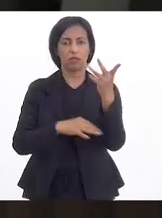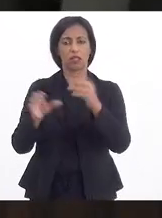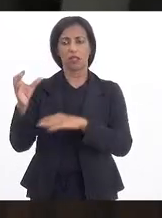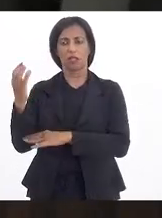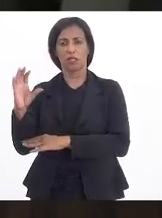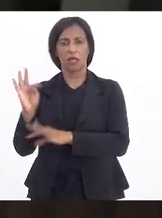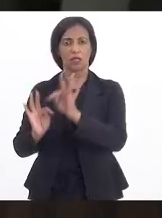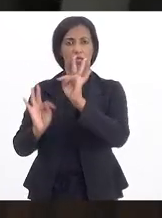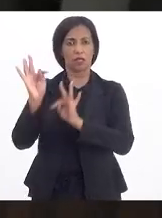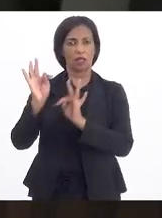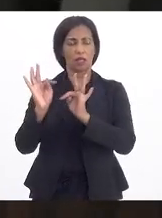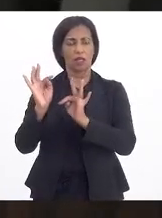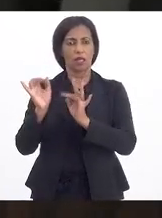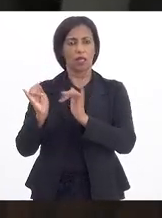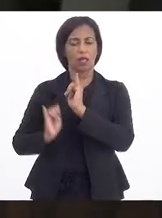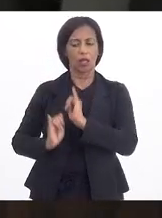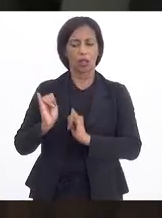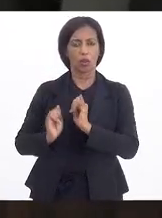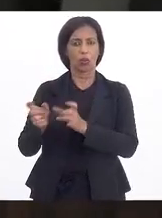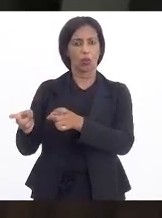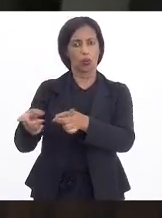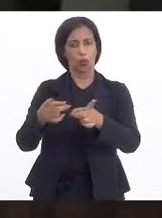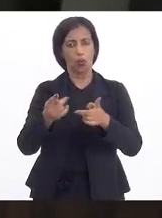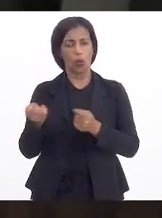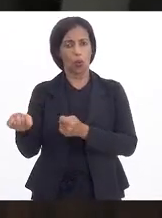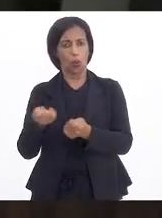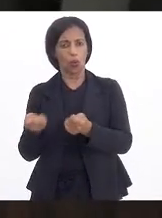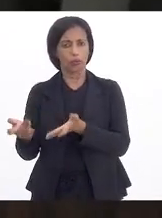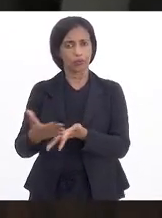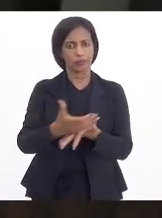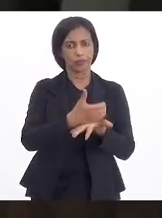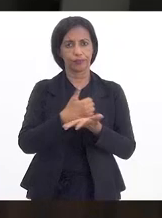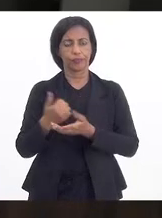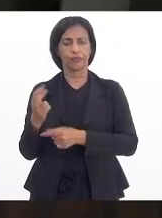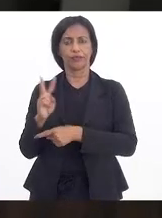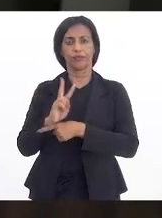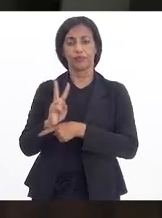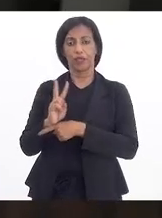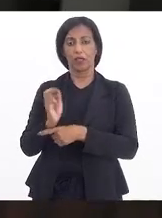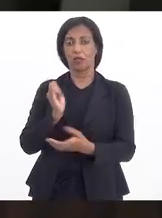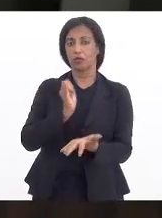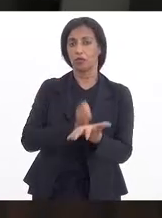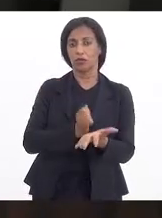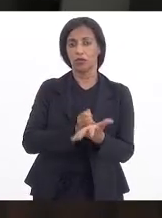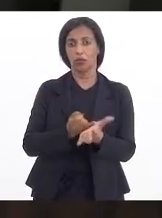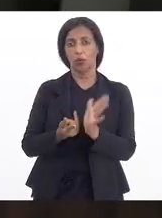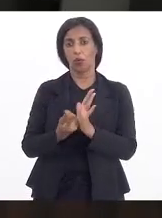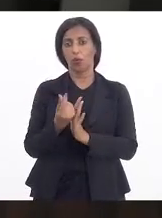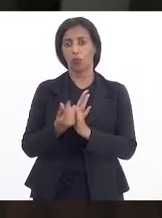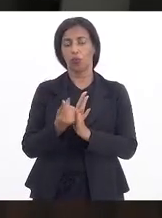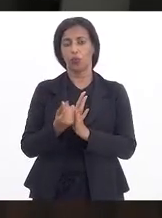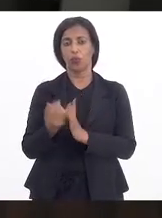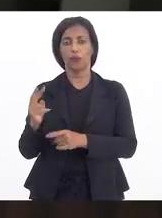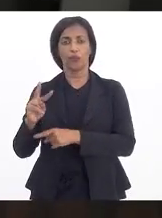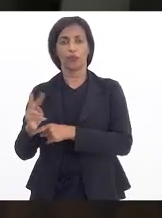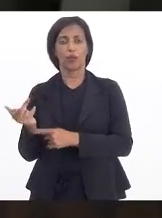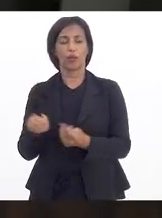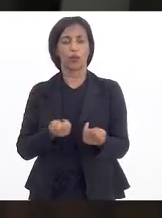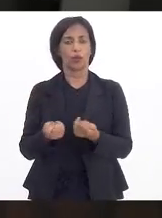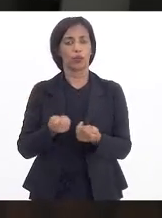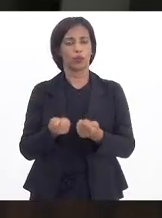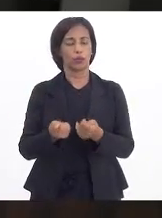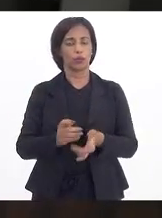de economia de comércio de tributação controle da arrecadação Estadual fiscalização dos tributos Estaduais de orçamento Finanças fiscalização o